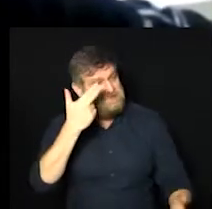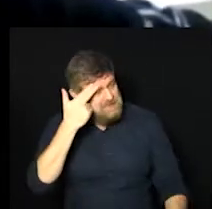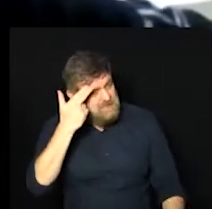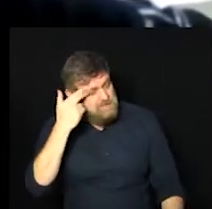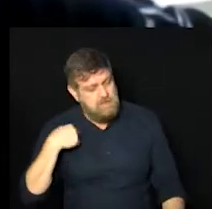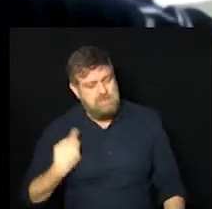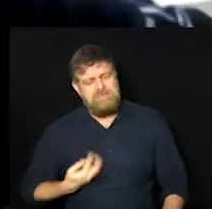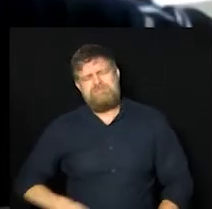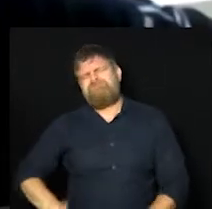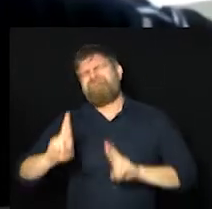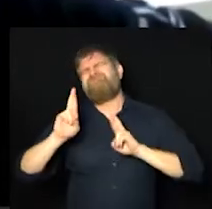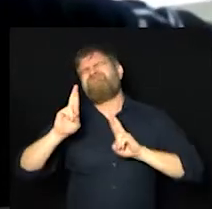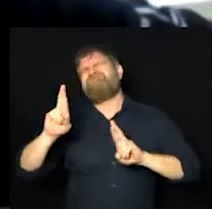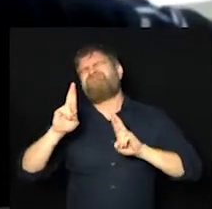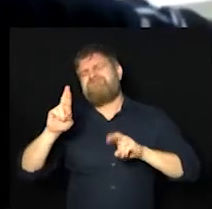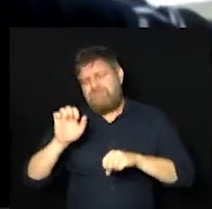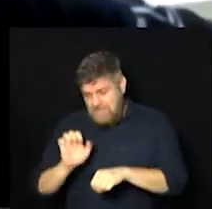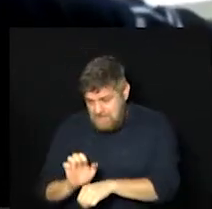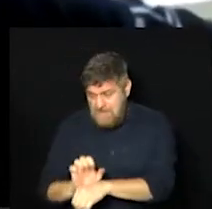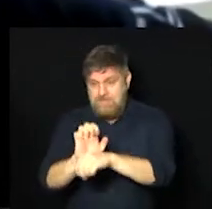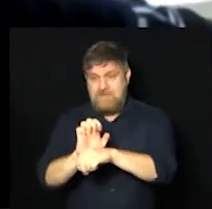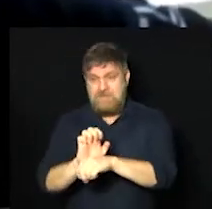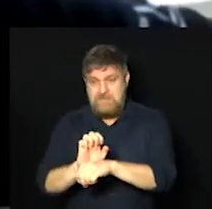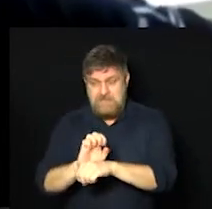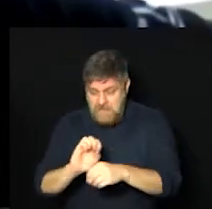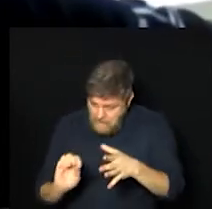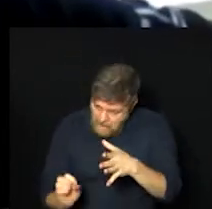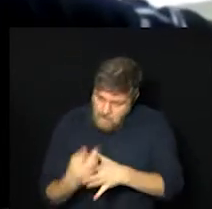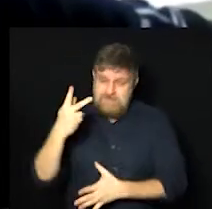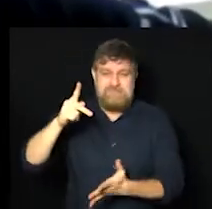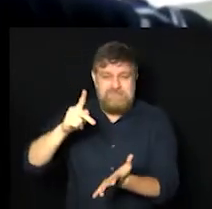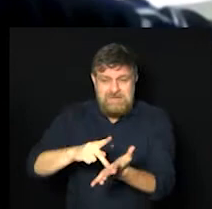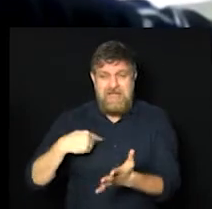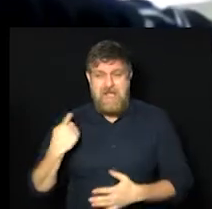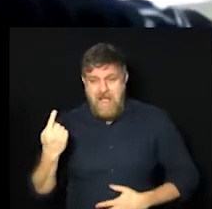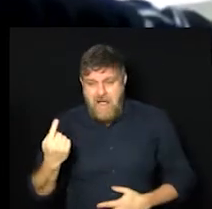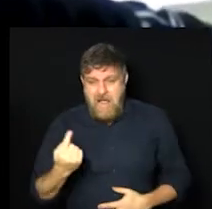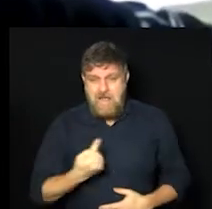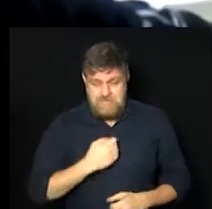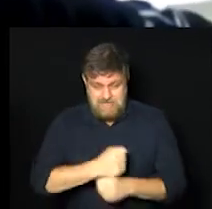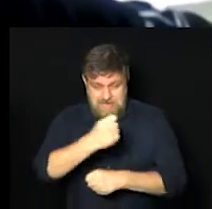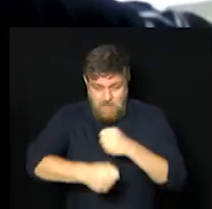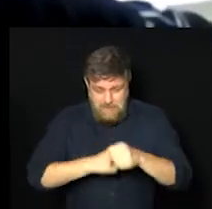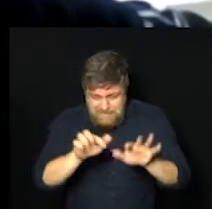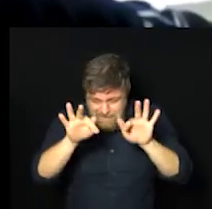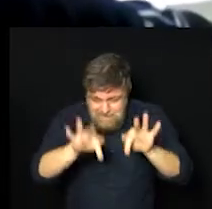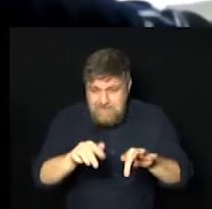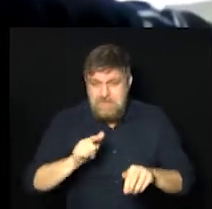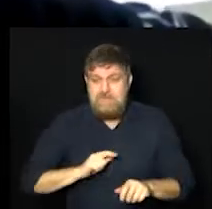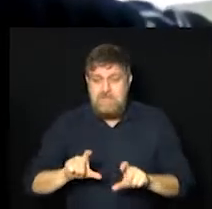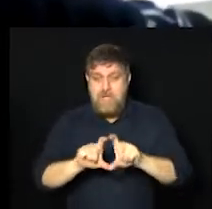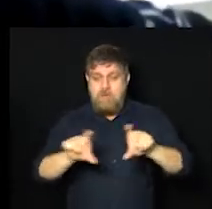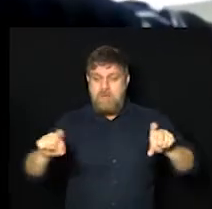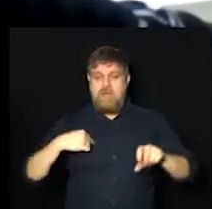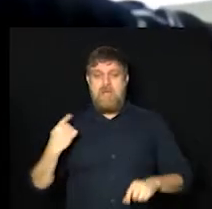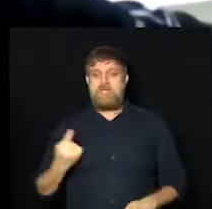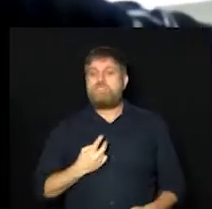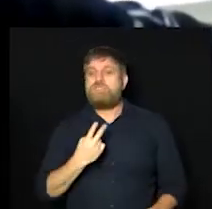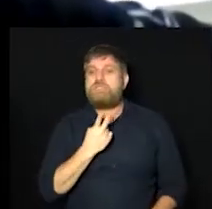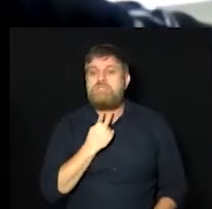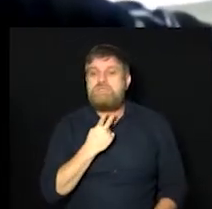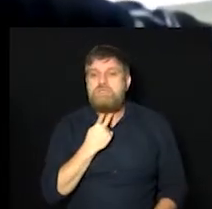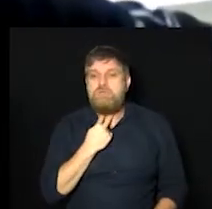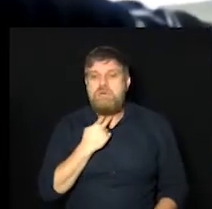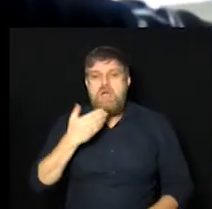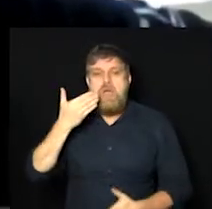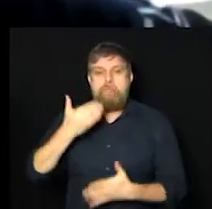muita esperança que isso possa vir a acontecer e a gente poder ainda encerrar o ano, que a gente tem um lema na Liga, nós não podemos ser